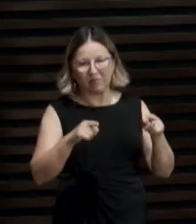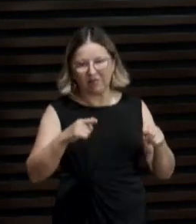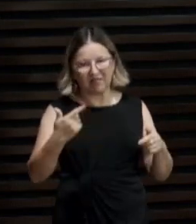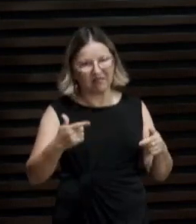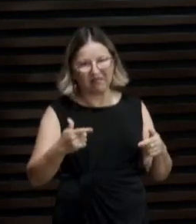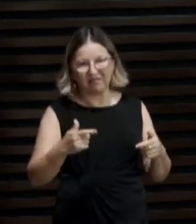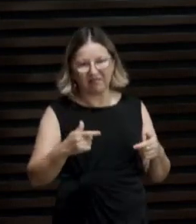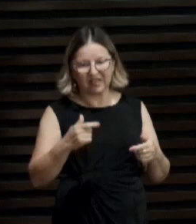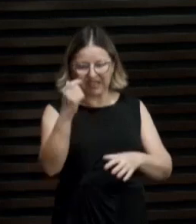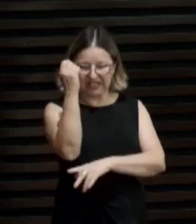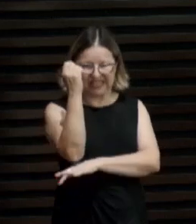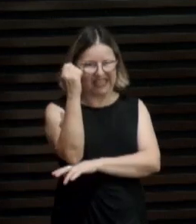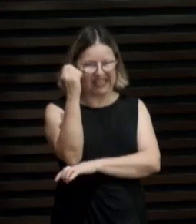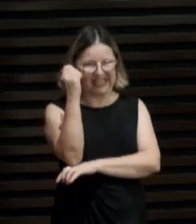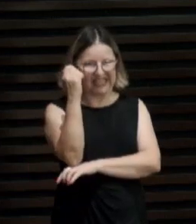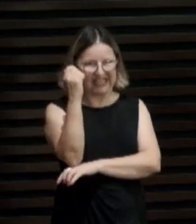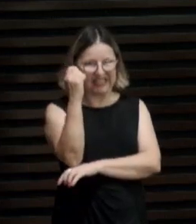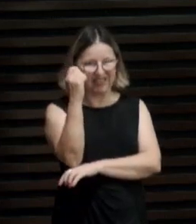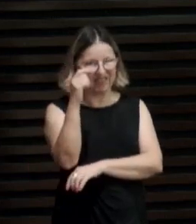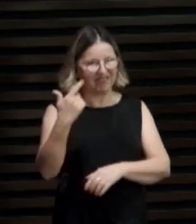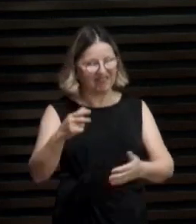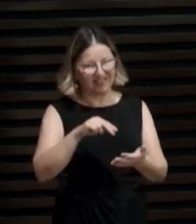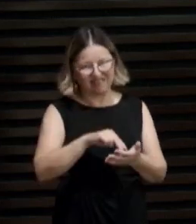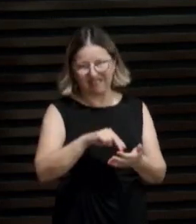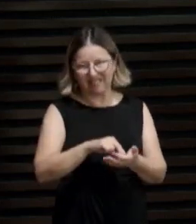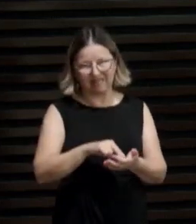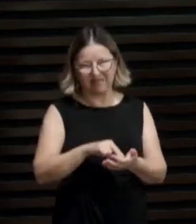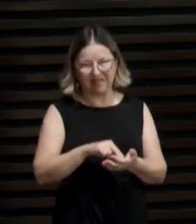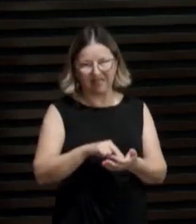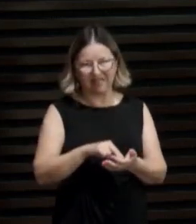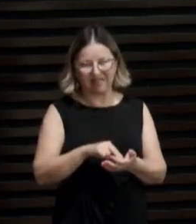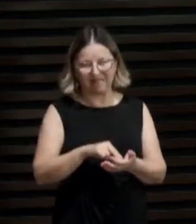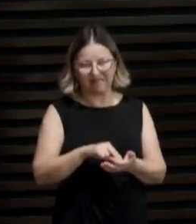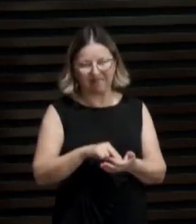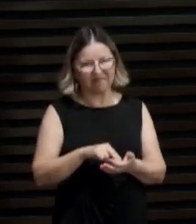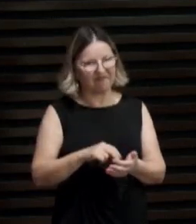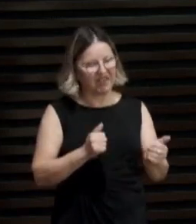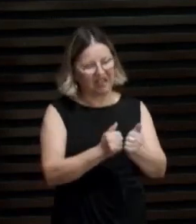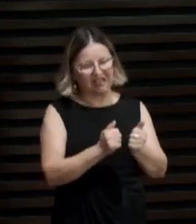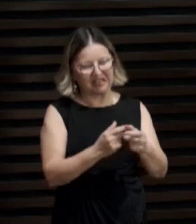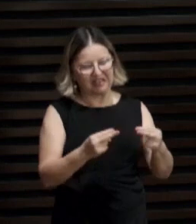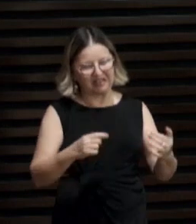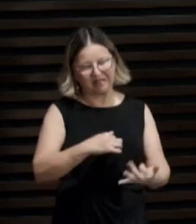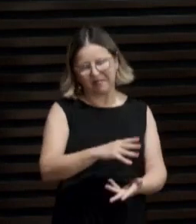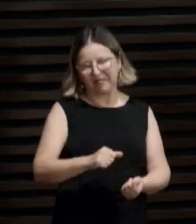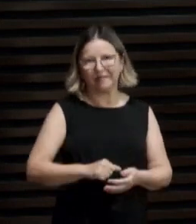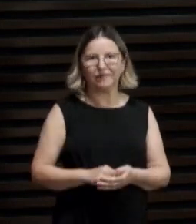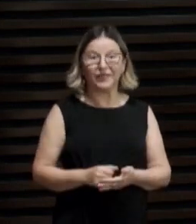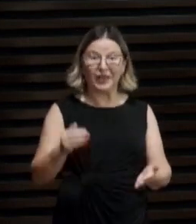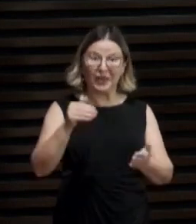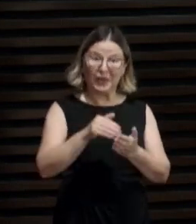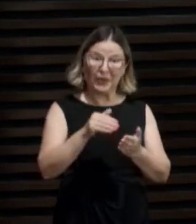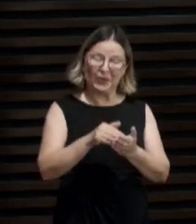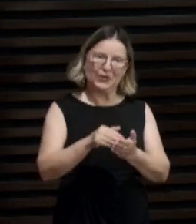são levadas neste redemoinho deste mundo. O último inimigo que eu quero citar para vocês é o